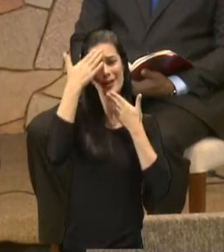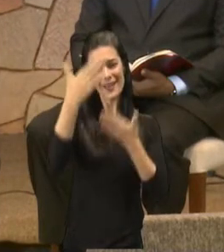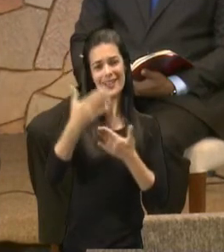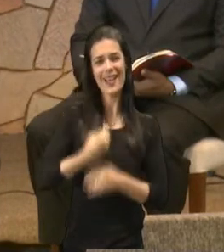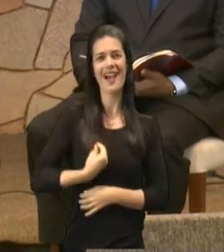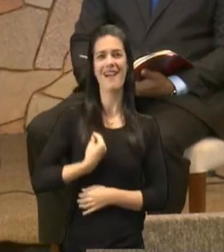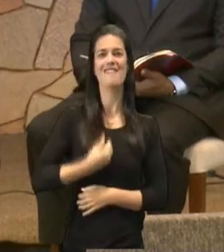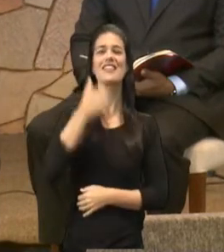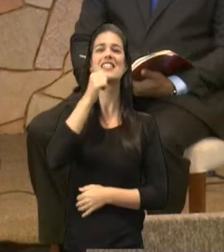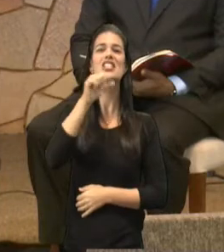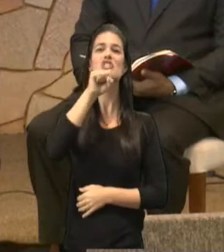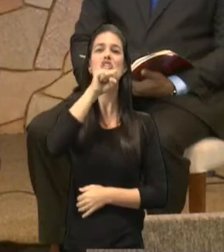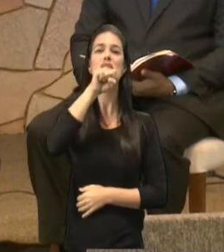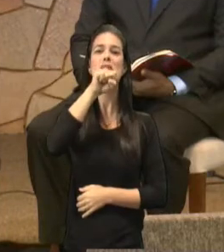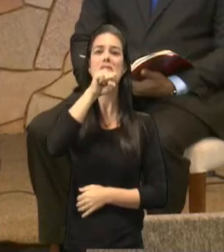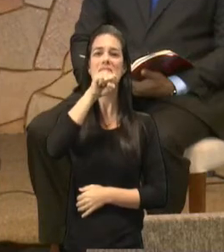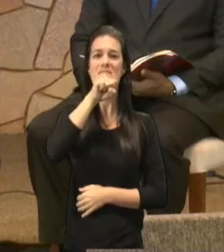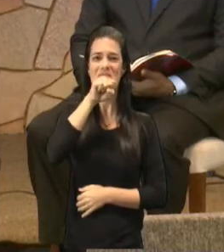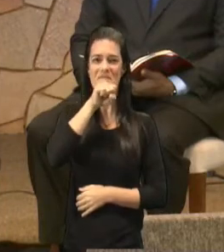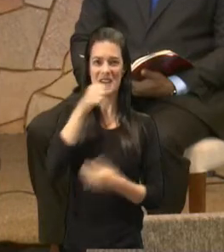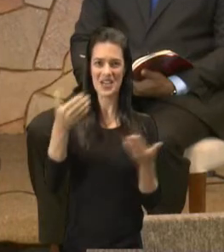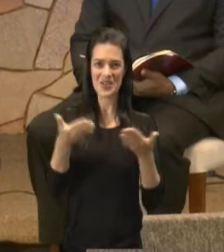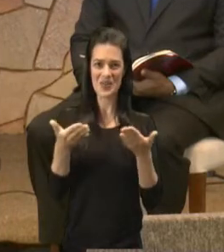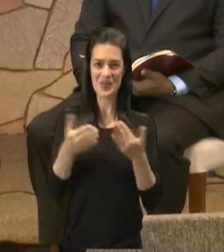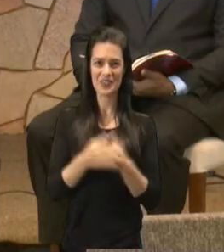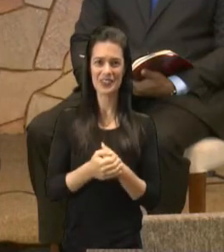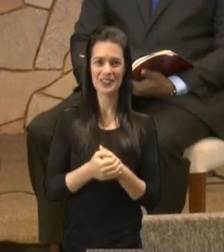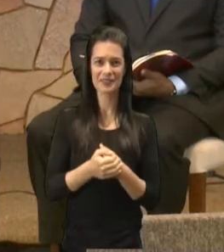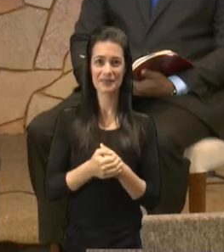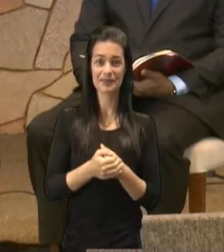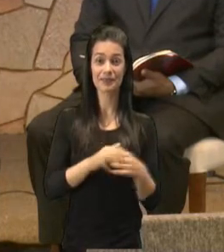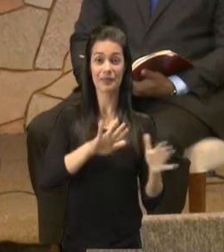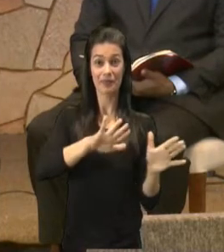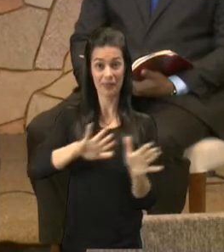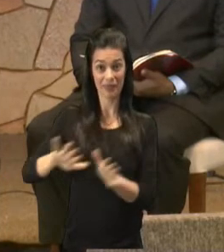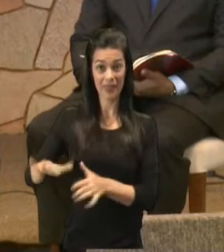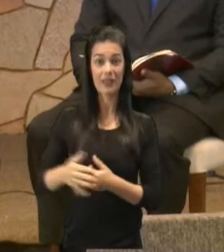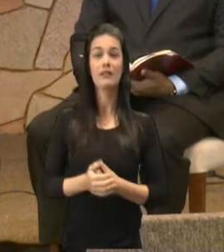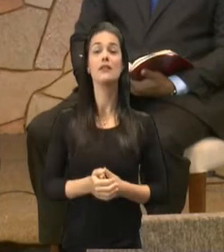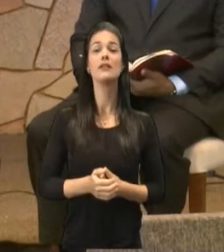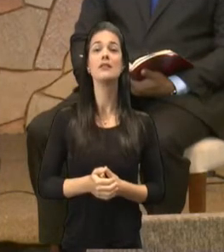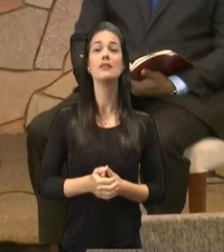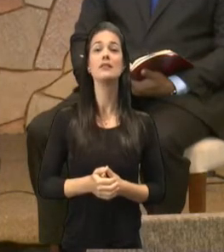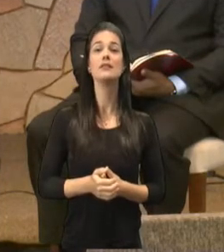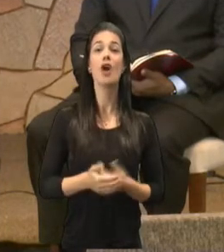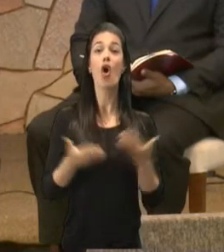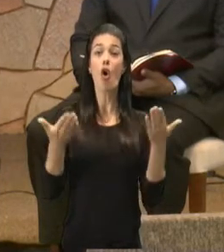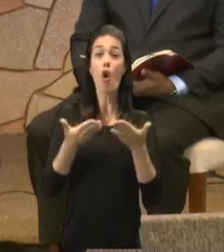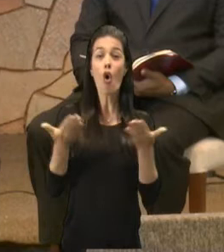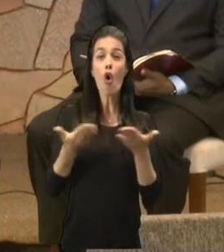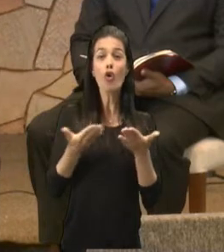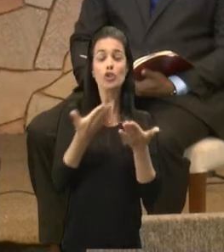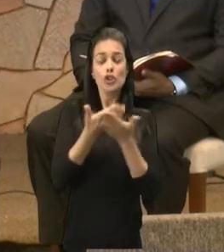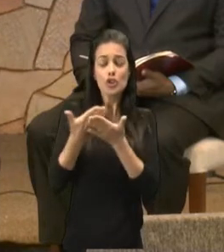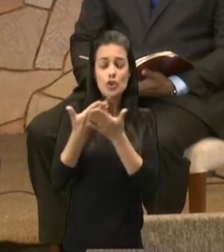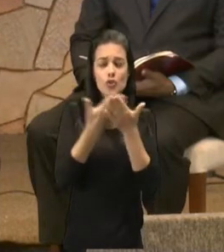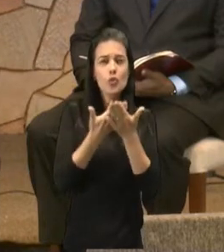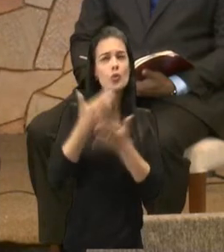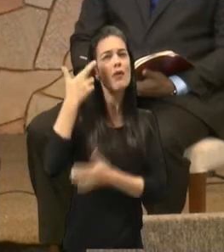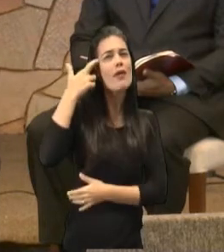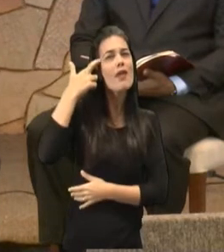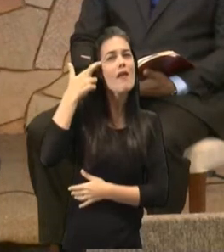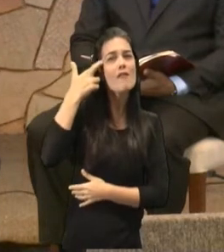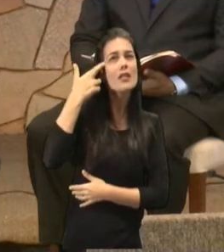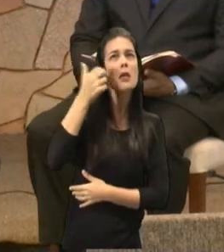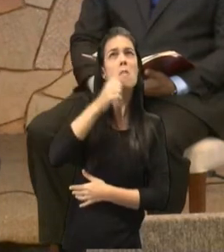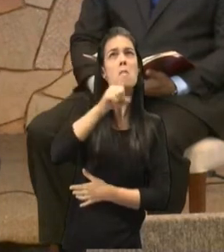vidas. Vamos estar, irmãos, nesta manhã, fazendo uma reflexão, uma mensagem sobre o que você pode fazer pelo seu